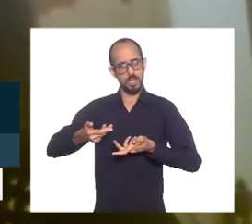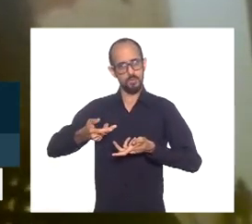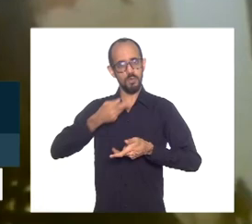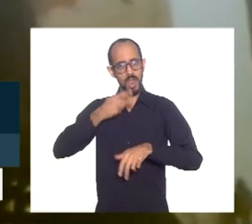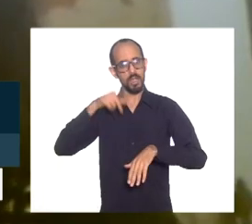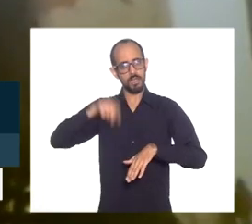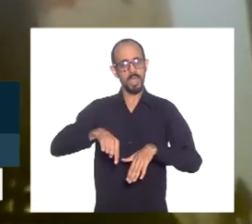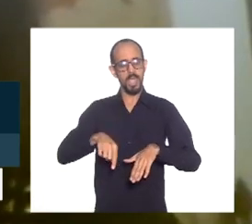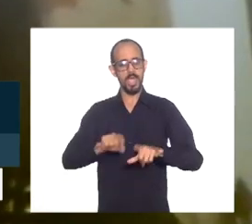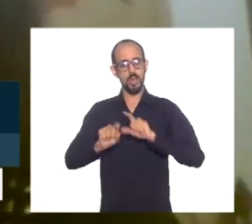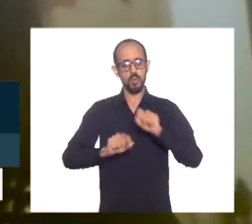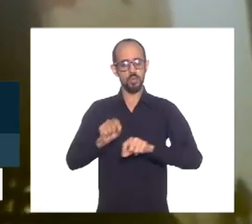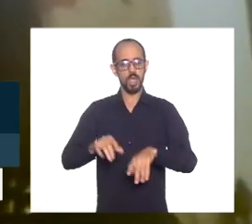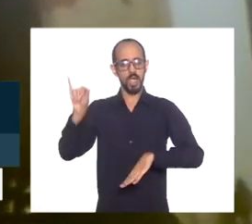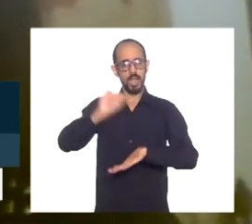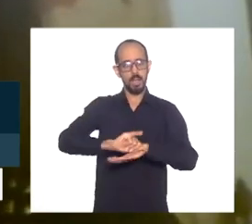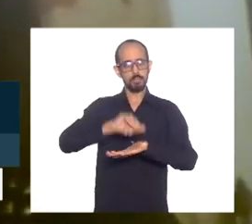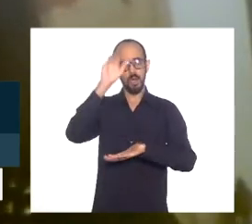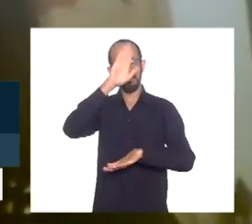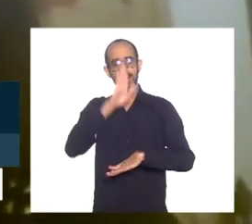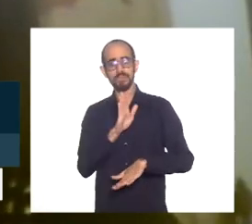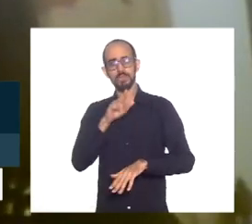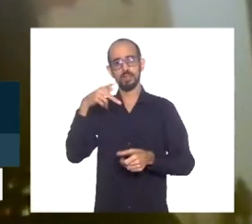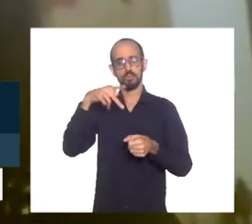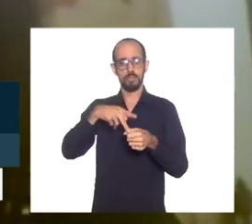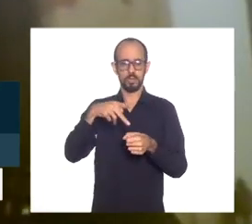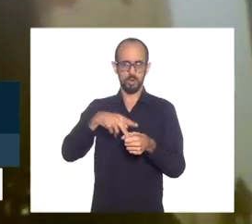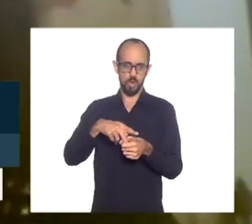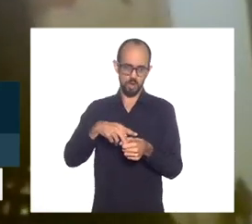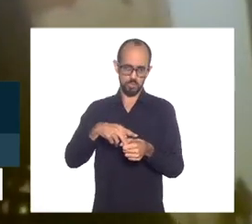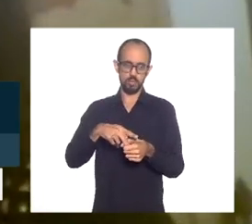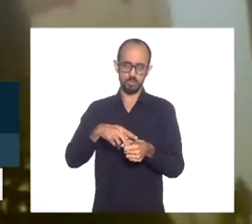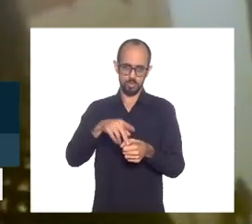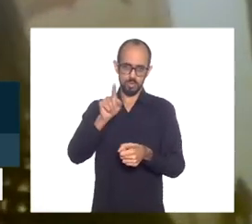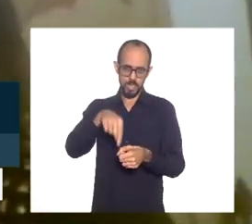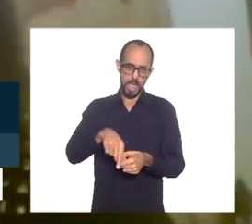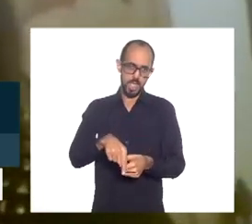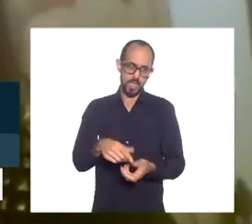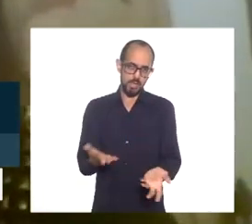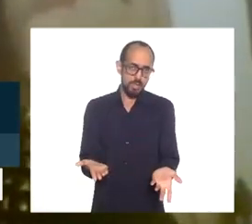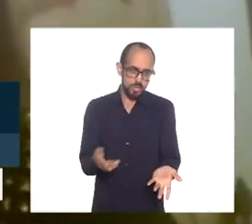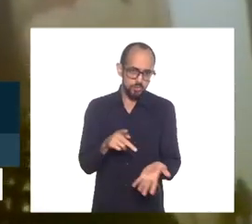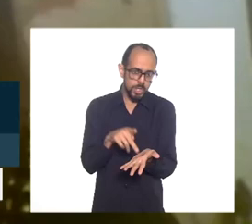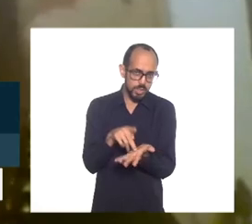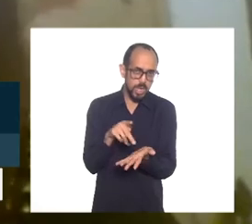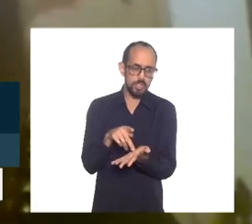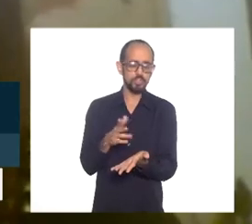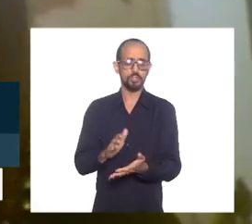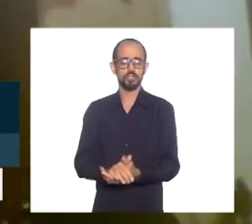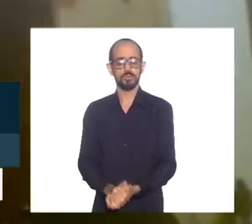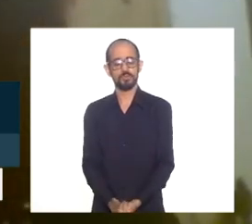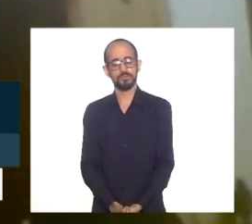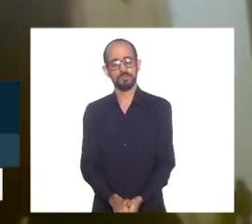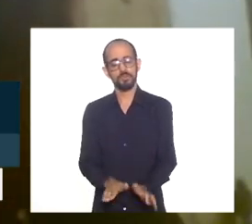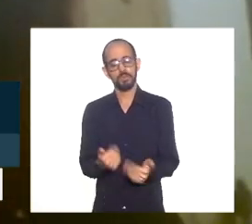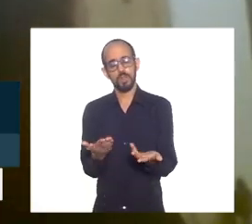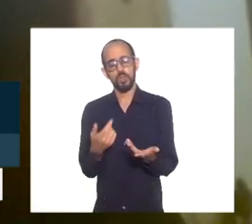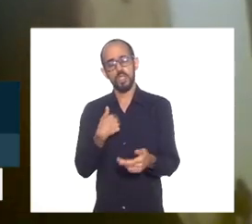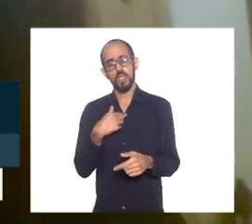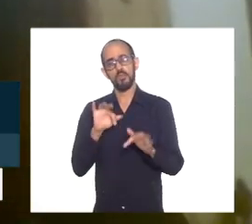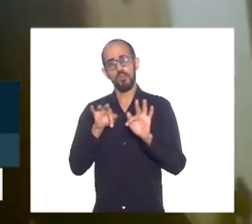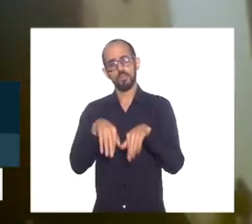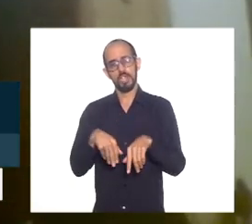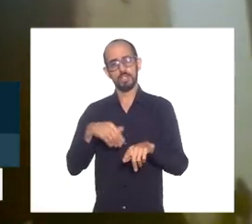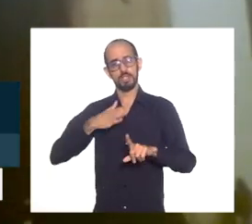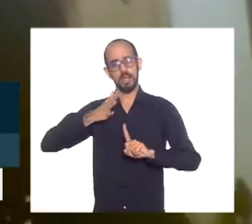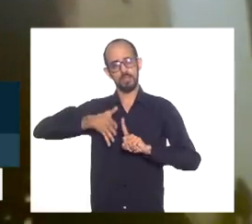capital brasileira do petróleo, né? Porque é isso que ele é. Né? Então, eu vou ficando por aqui, acho que